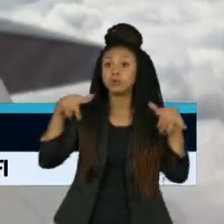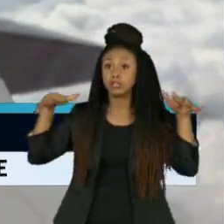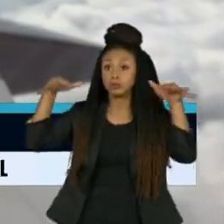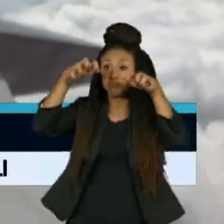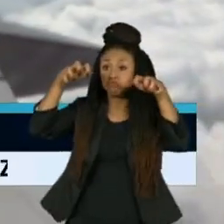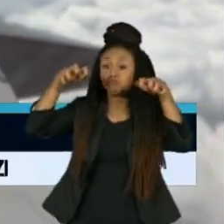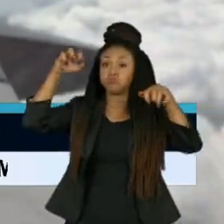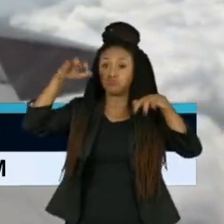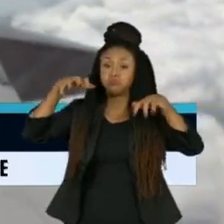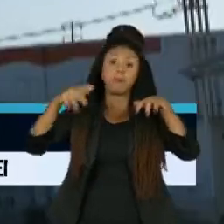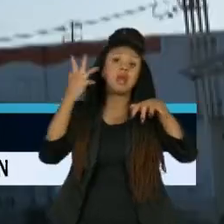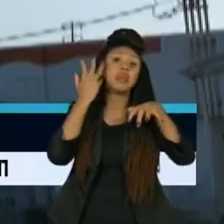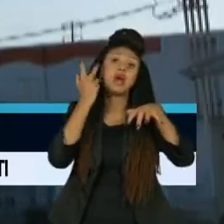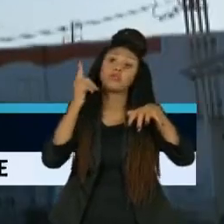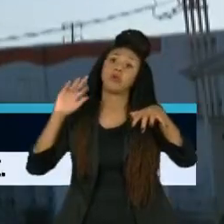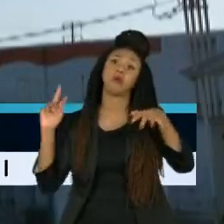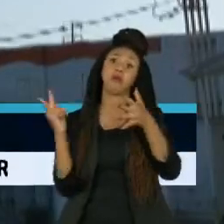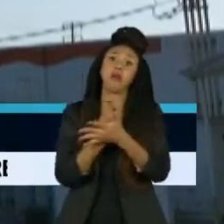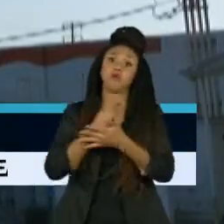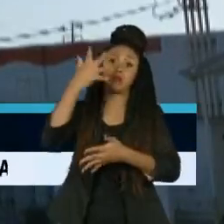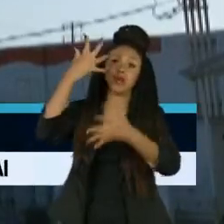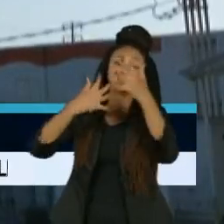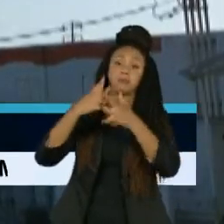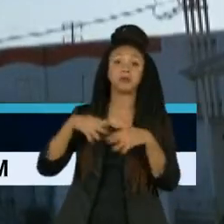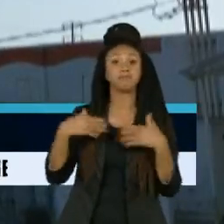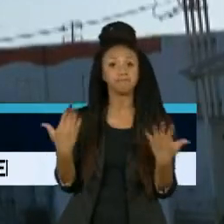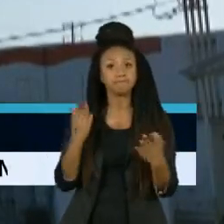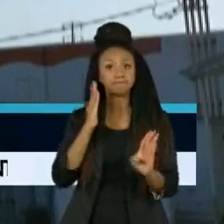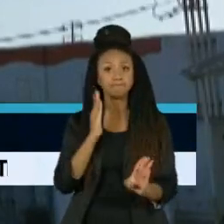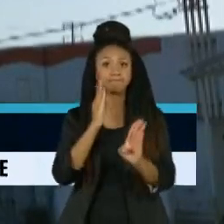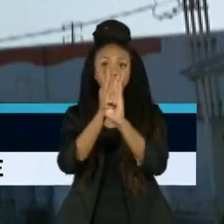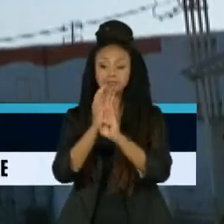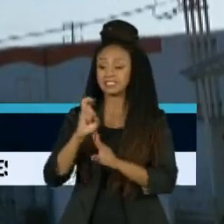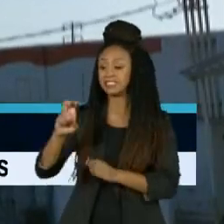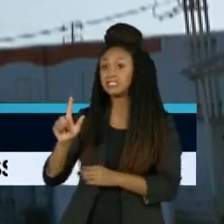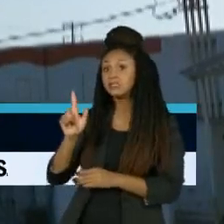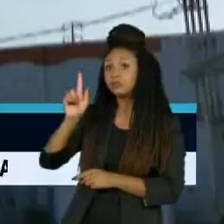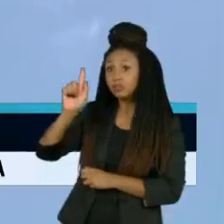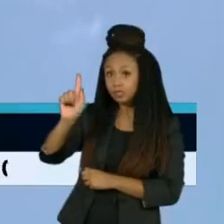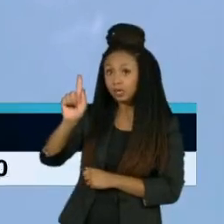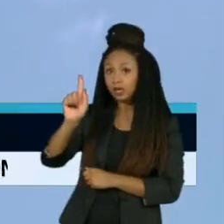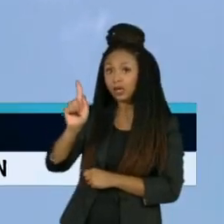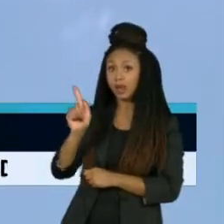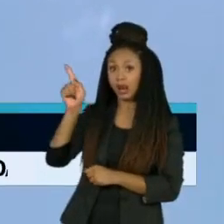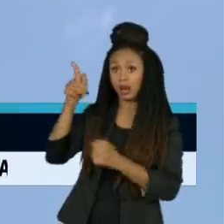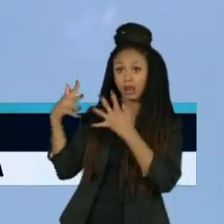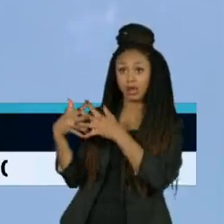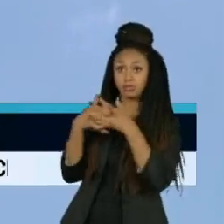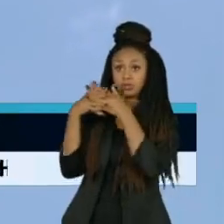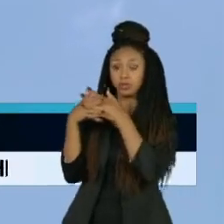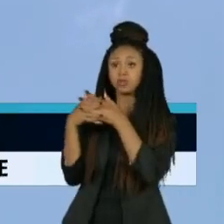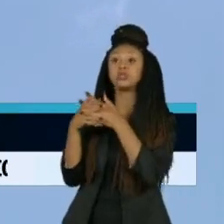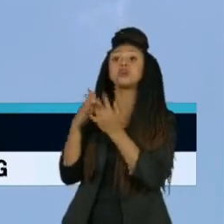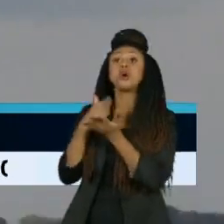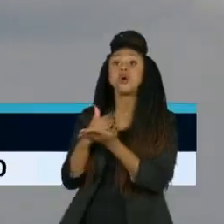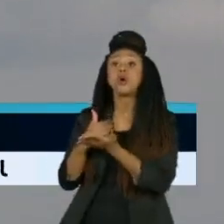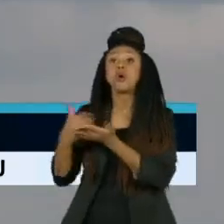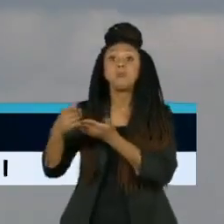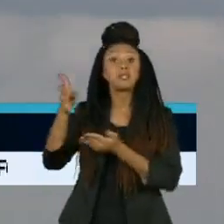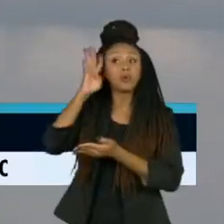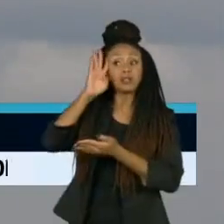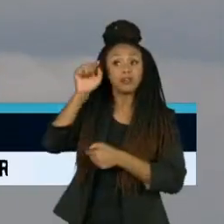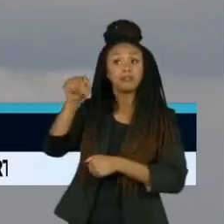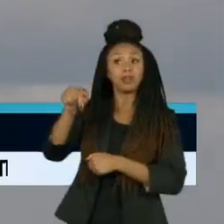já ocorrem interferências no início oficial da operação de 5 G nos Estados Unidos está previsto para esta quarta-feira